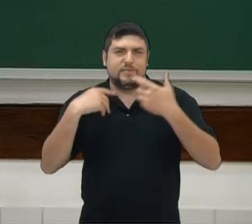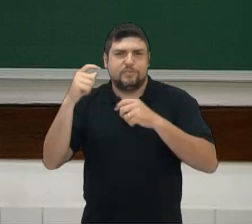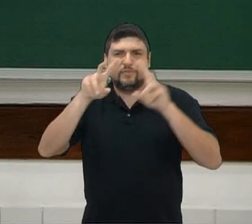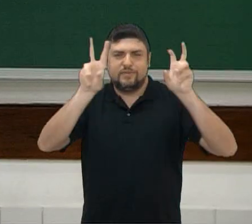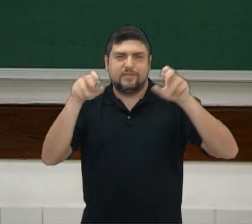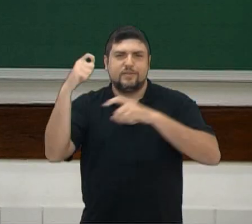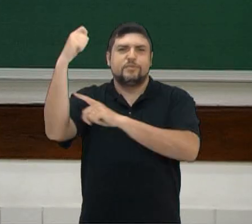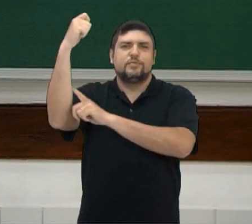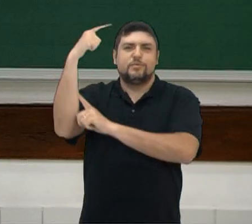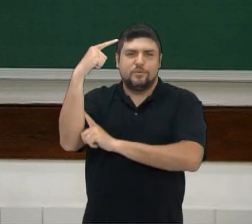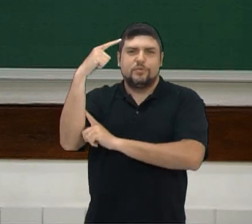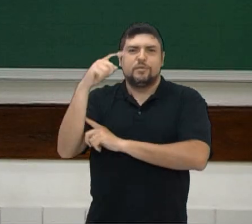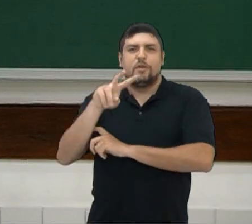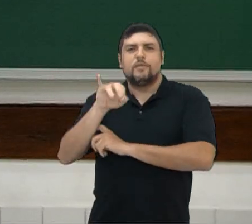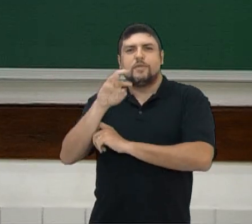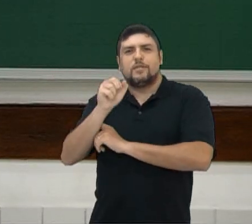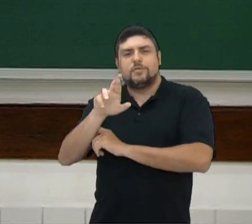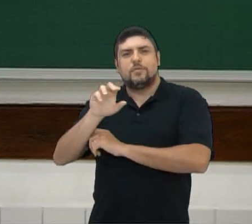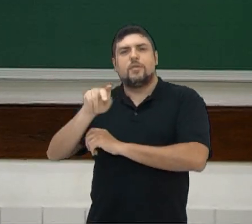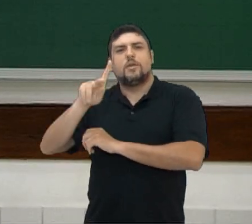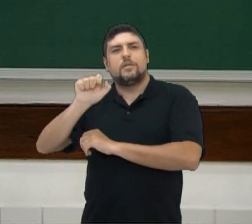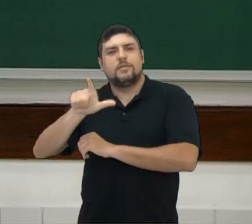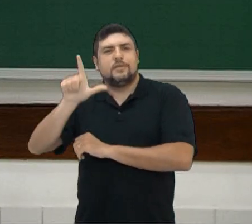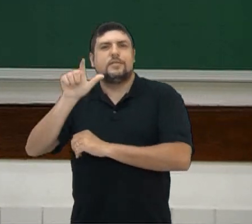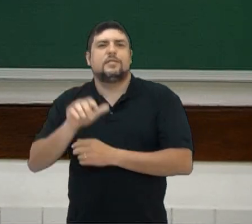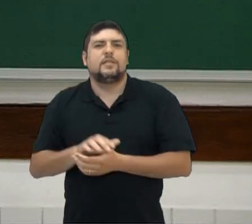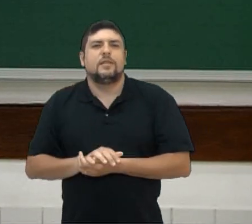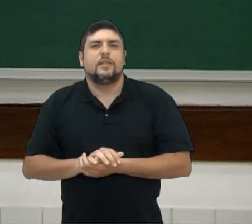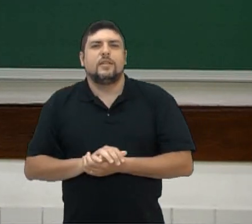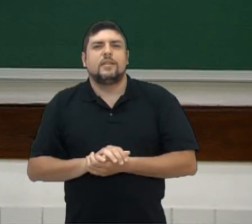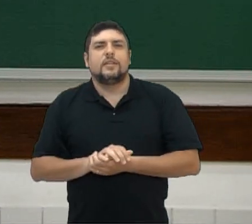lembra lá? O Sol, vê se me esquece e me elimina.